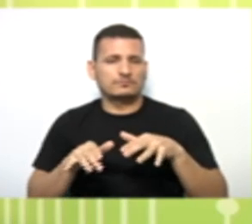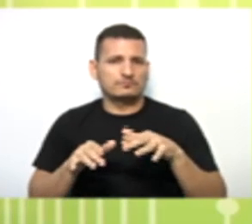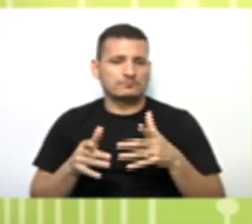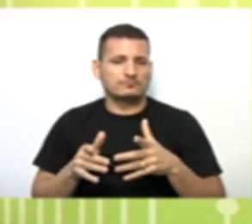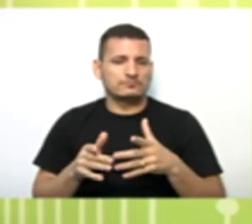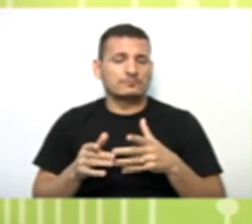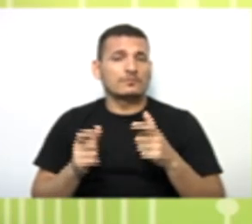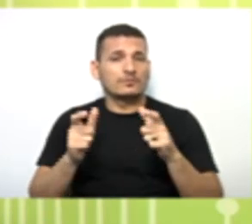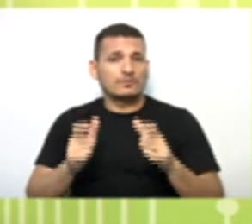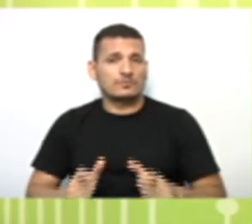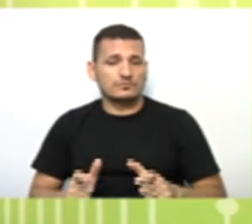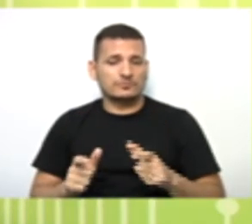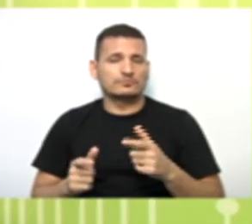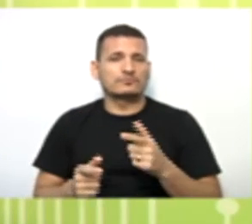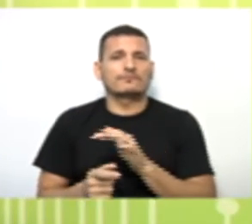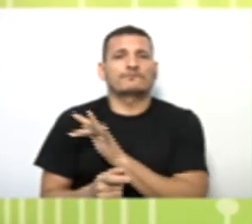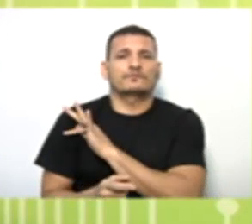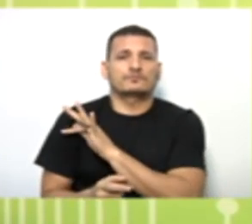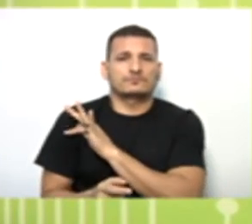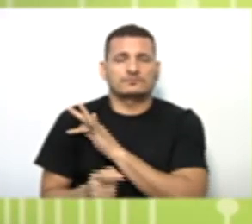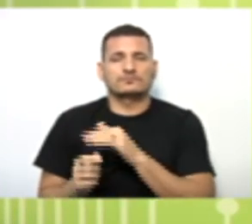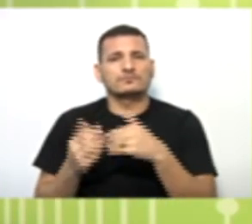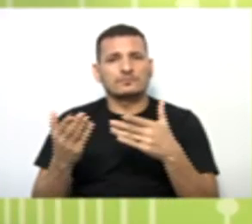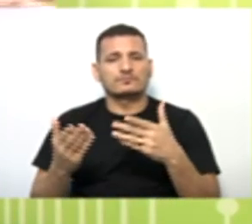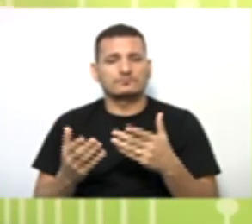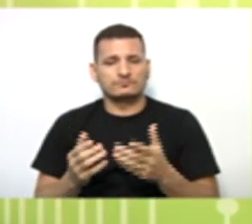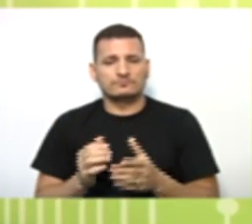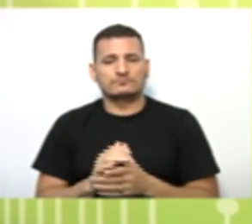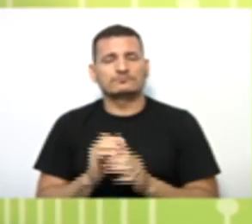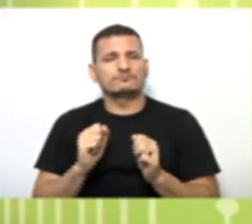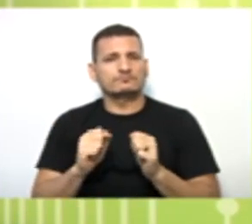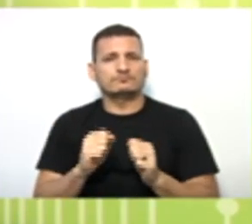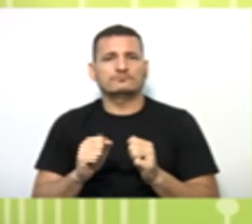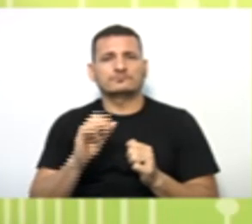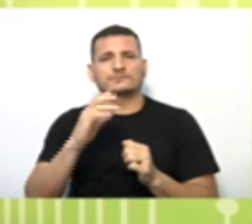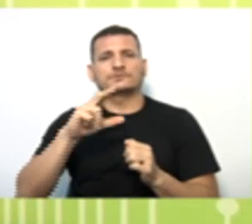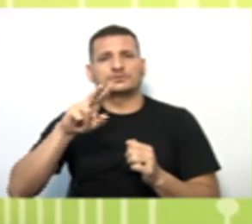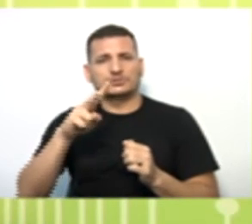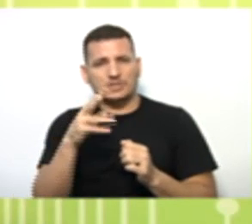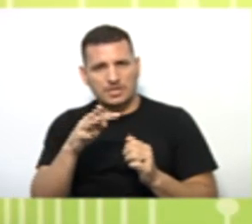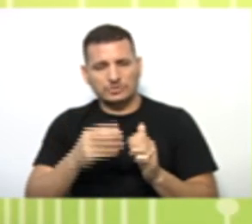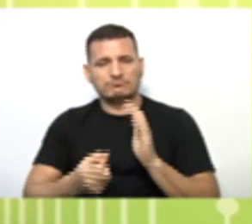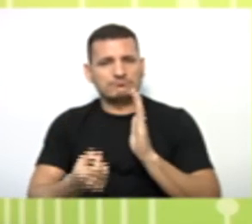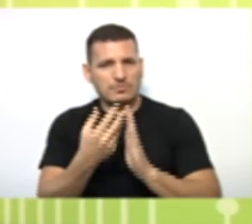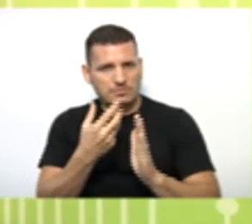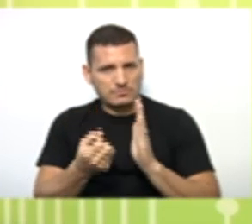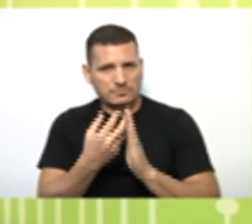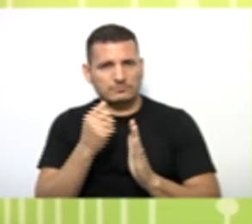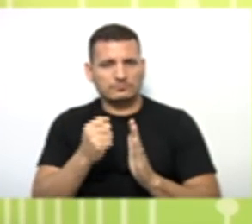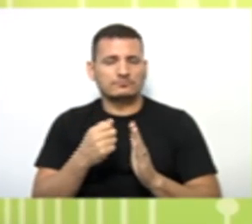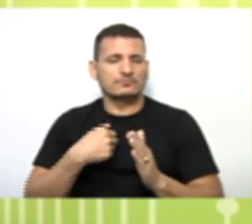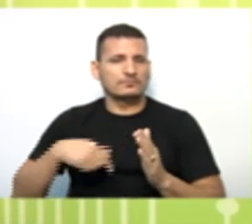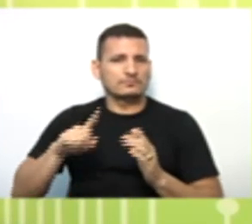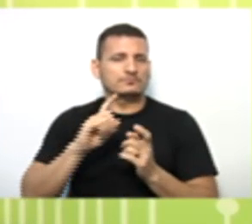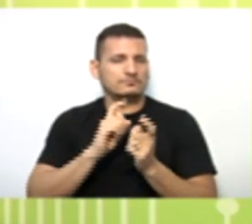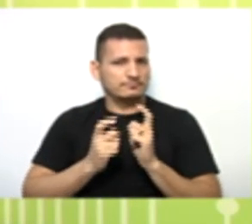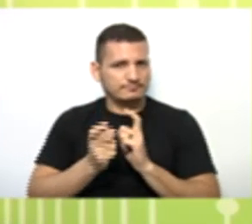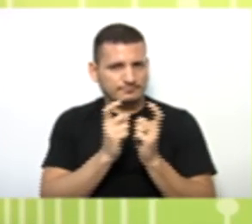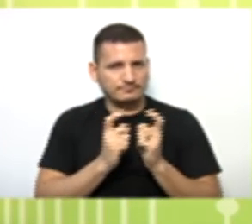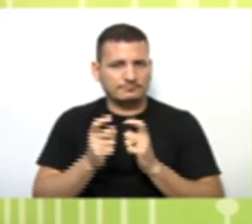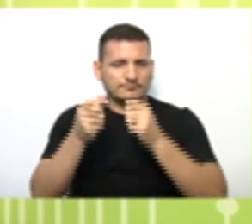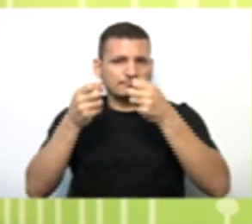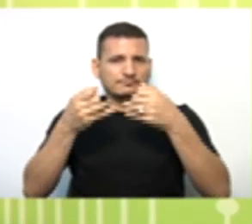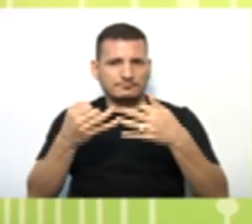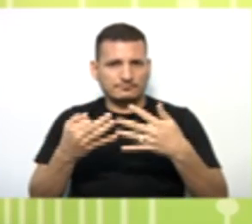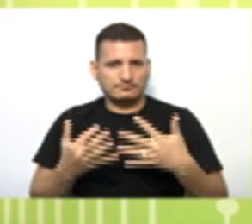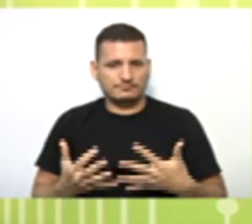preciso, aonde que faculdade preciso fazer, manda aqui no chat, a gente vai debater sobre isso, vai debater um pouco sobre essas partes,